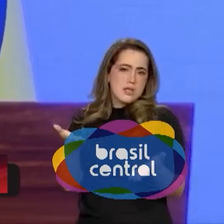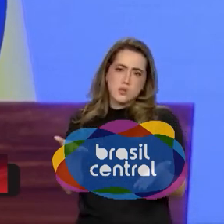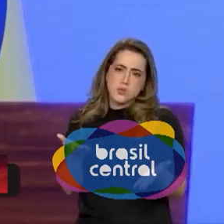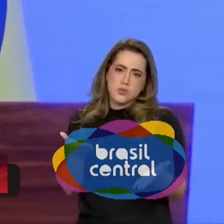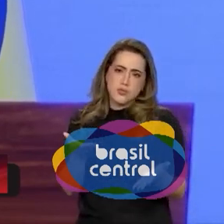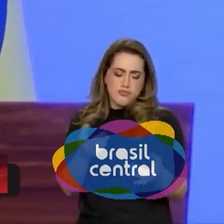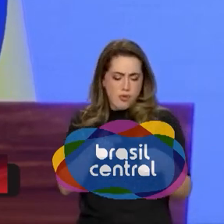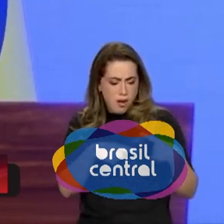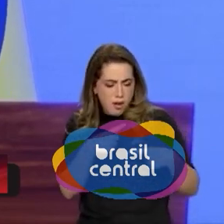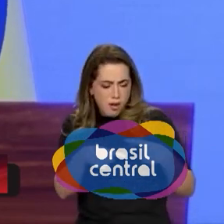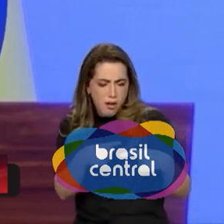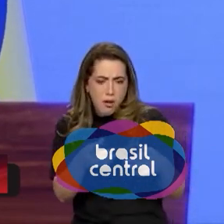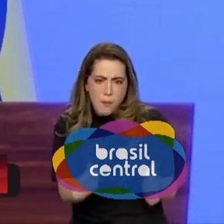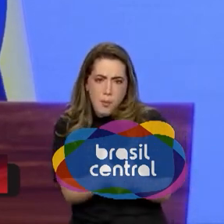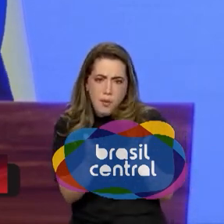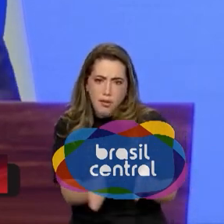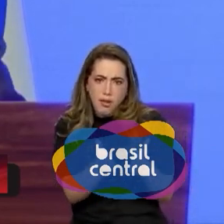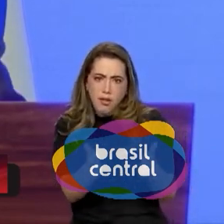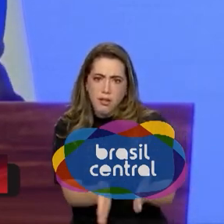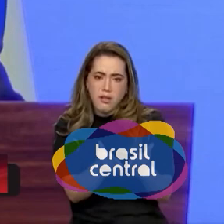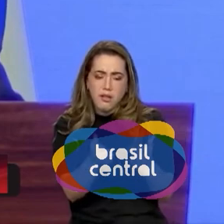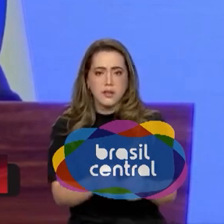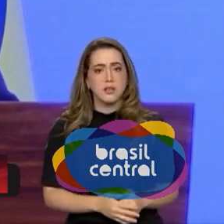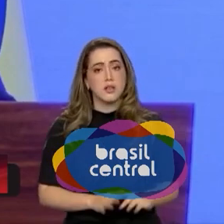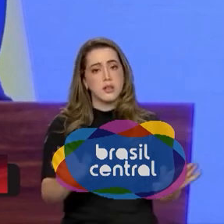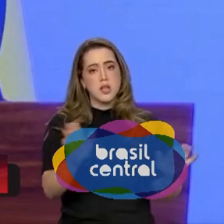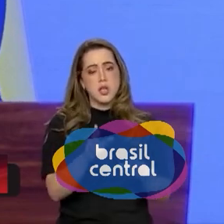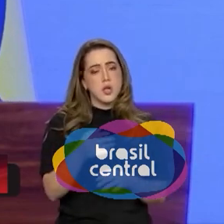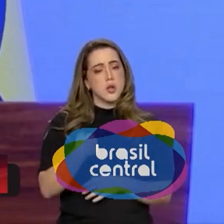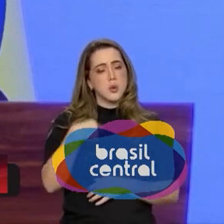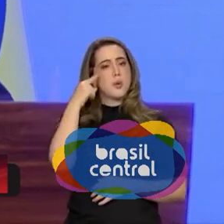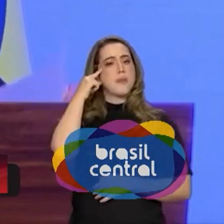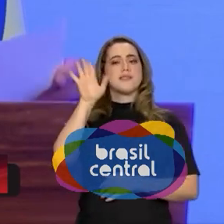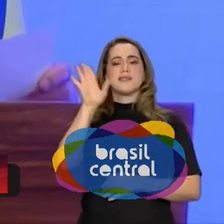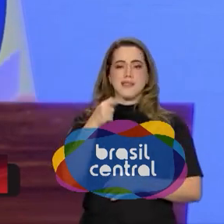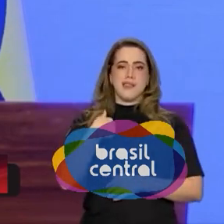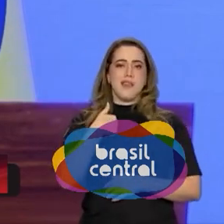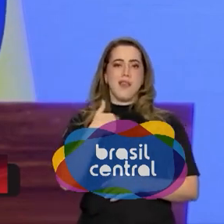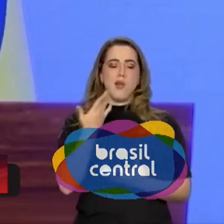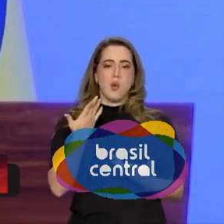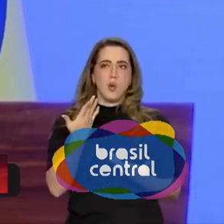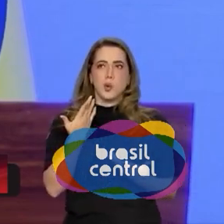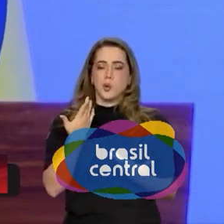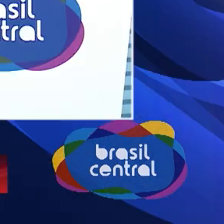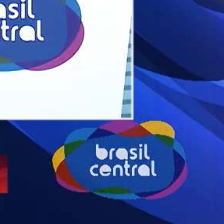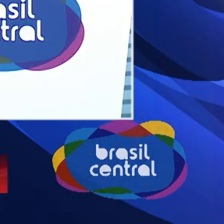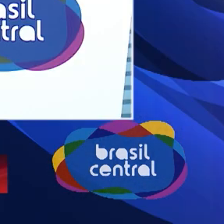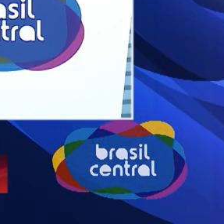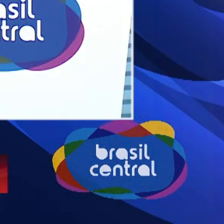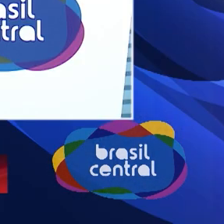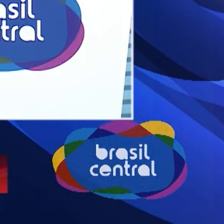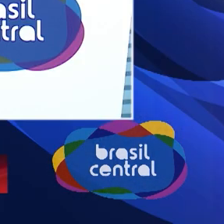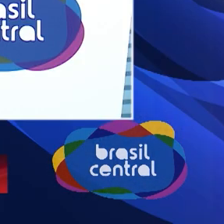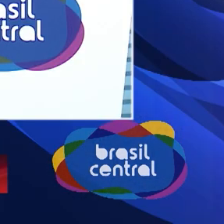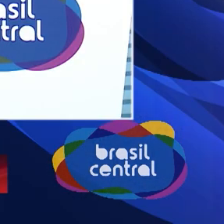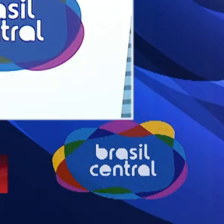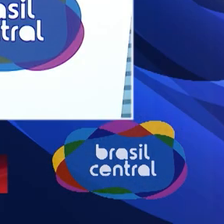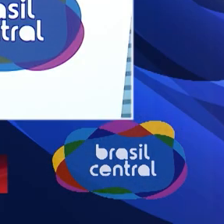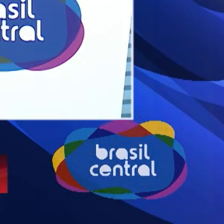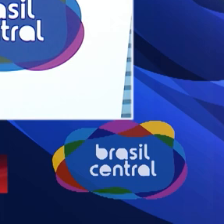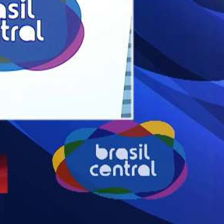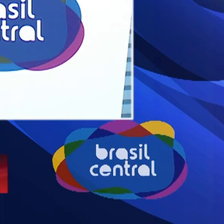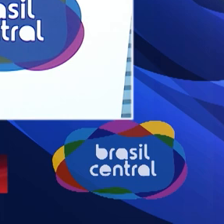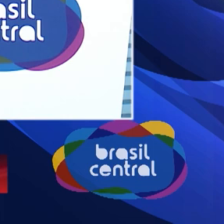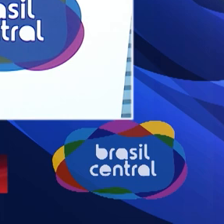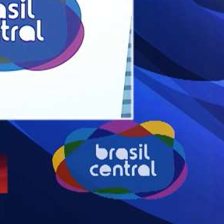Eu não pense que eu sou um frustrado porque sou pobre, não. Não pense. Não pense